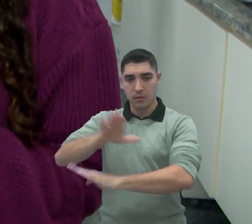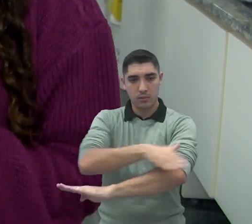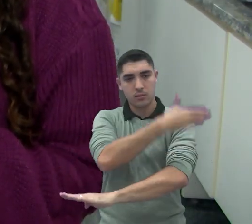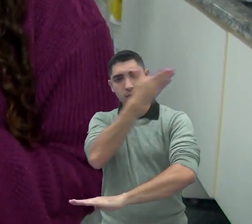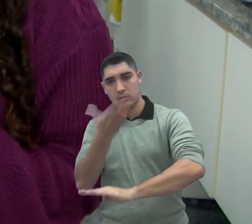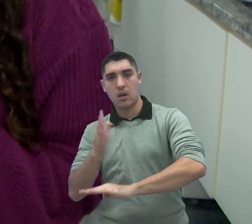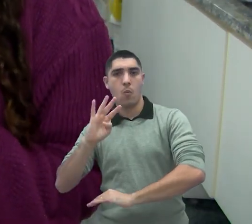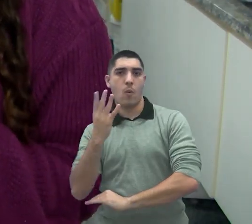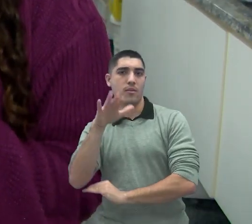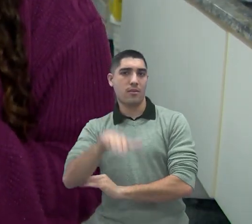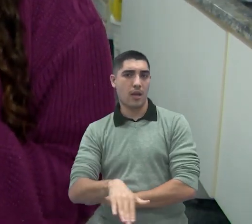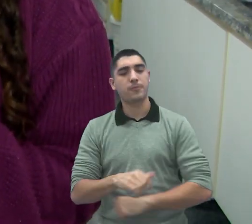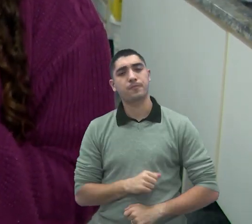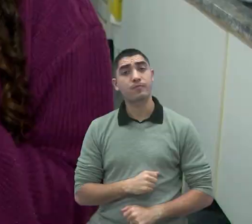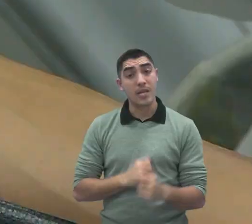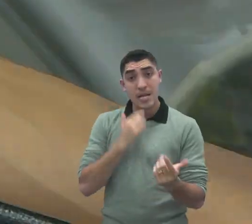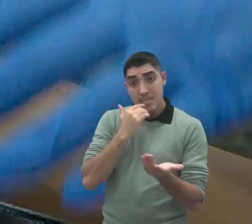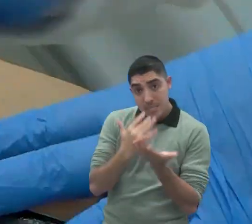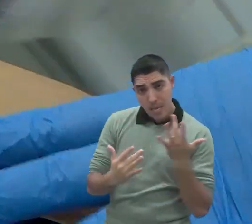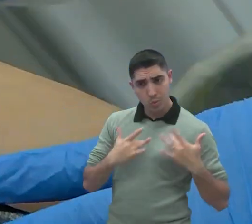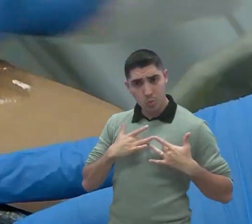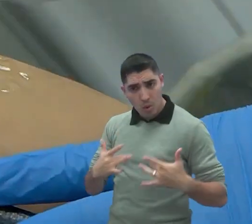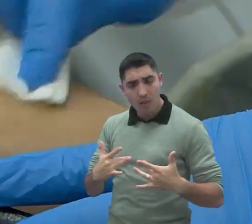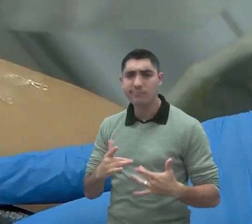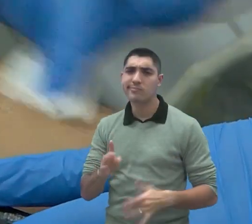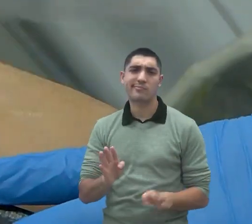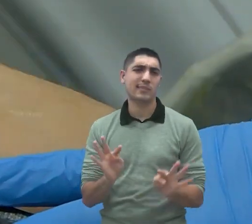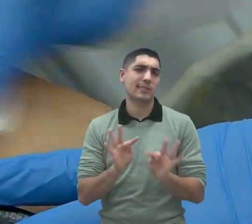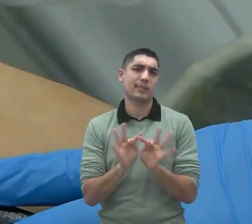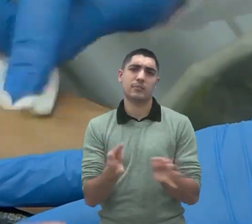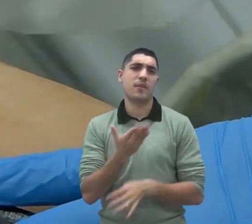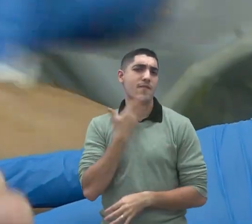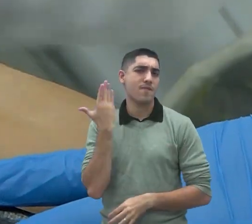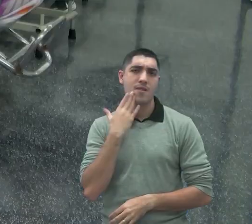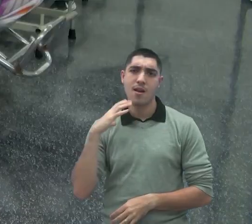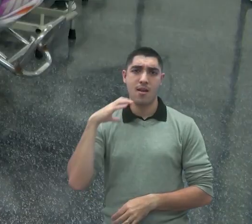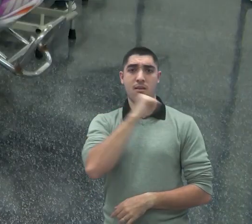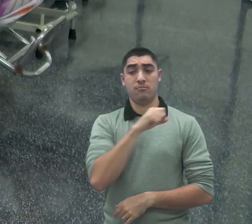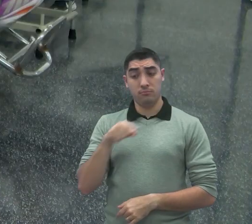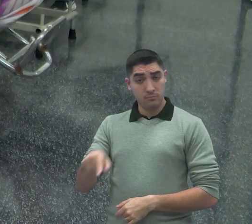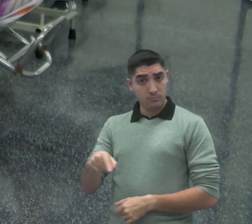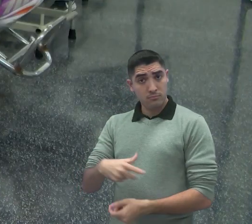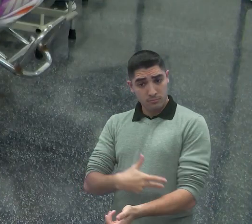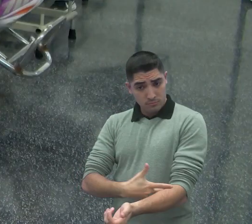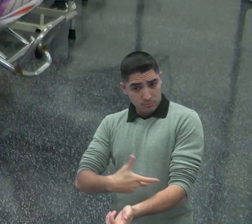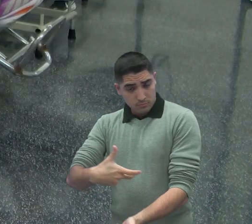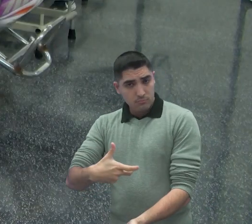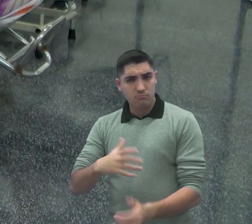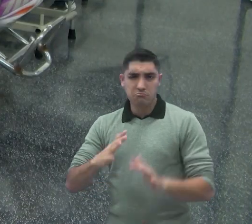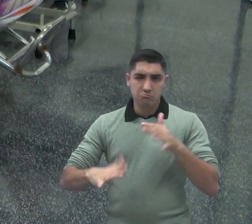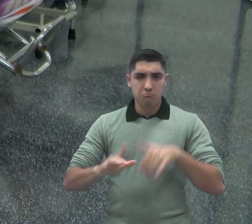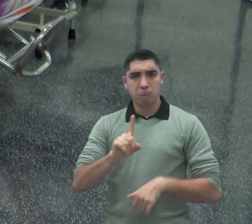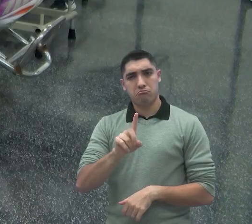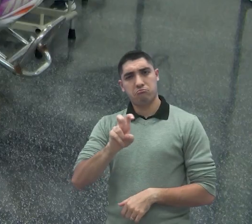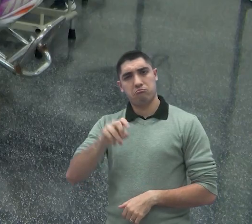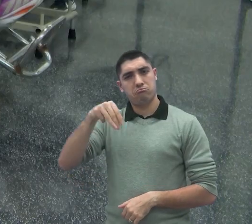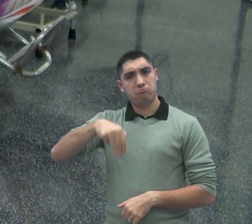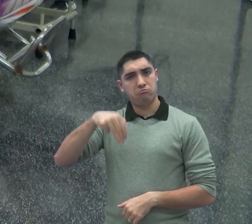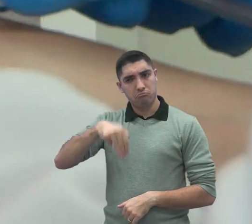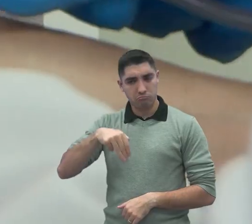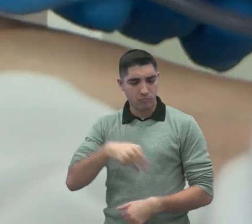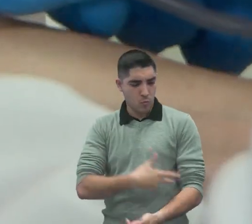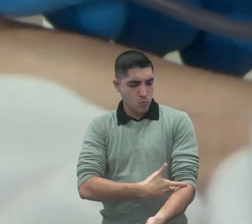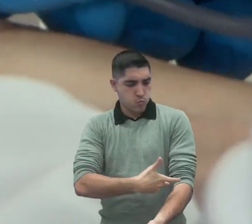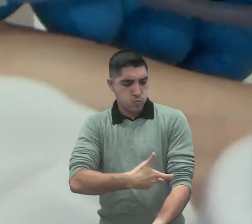7 da manhã às 4 da tarde. Doar sangue é um procedimento rápido, com a coleta durando cerca de 15